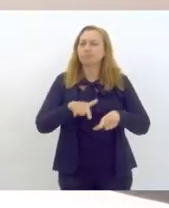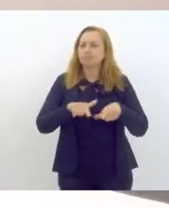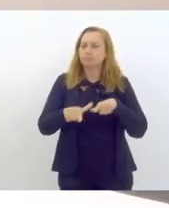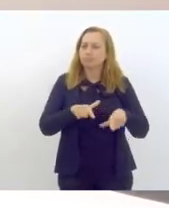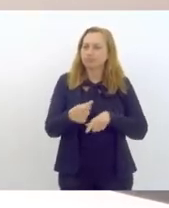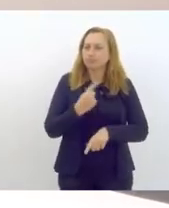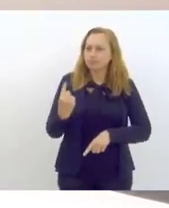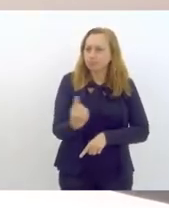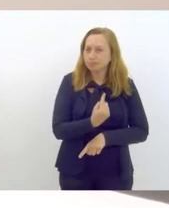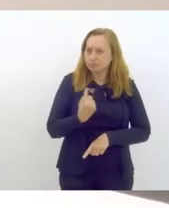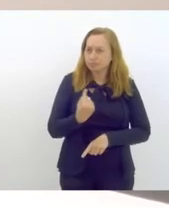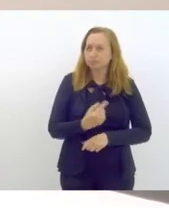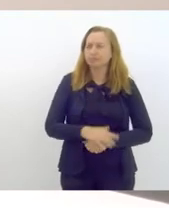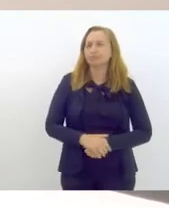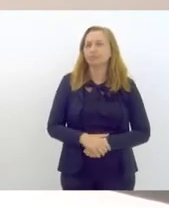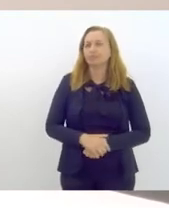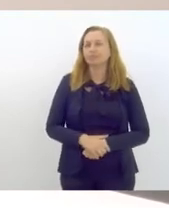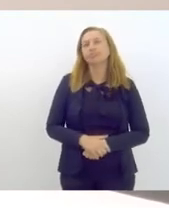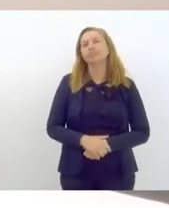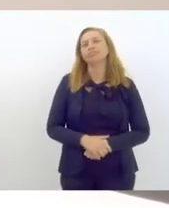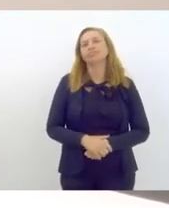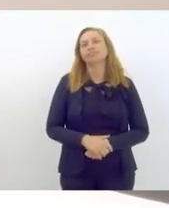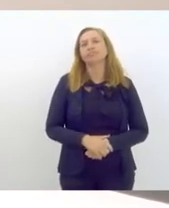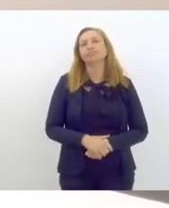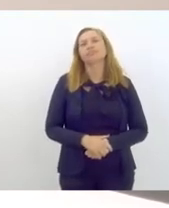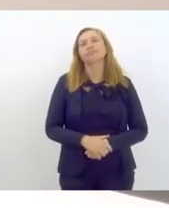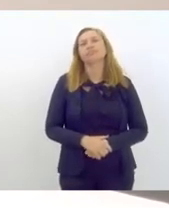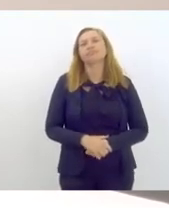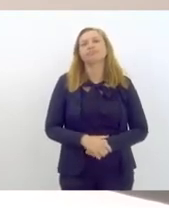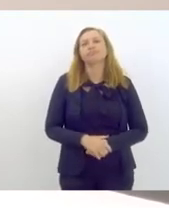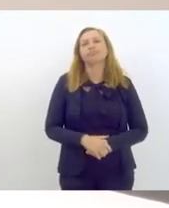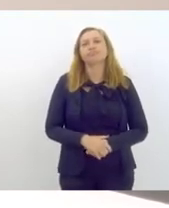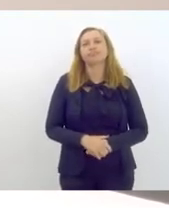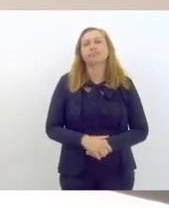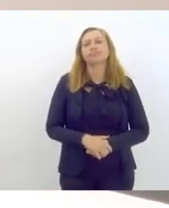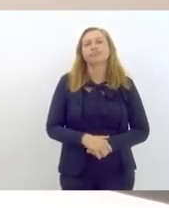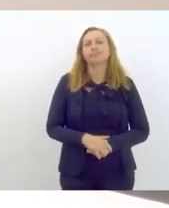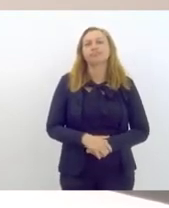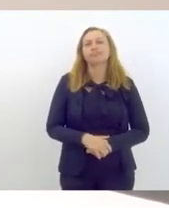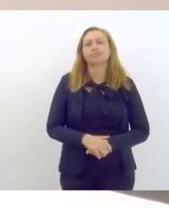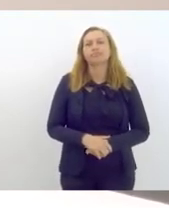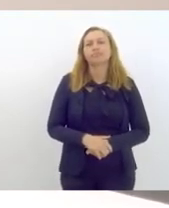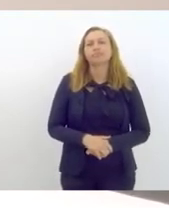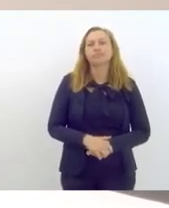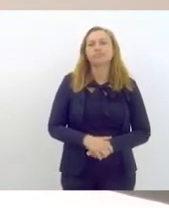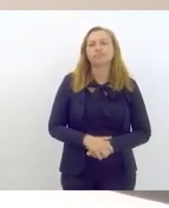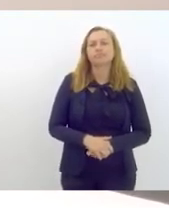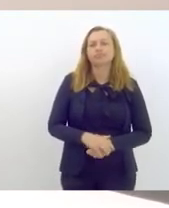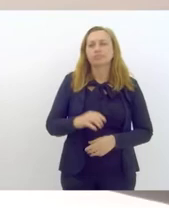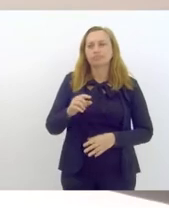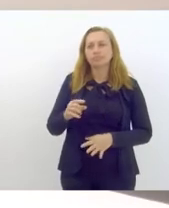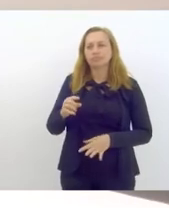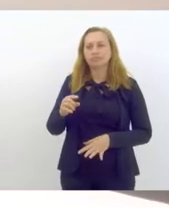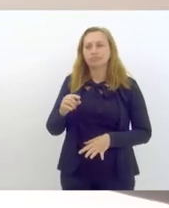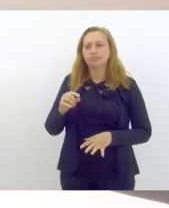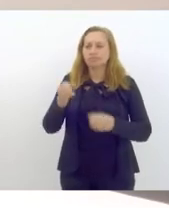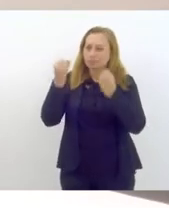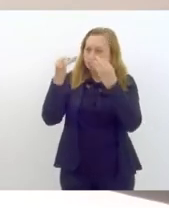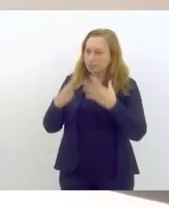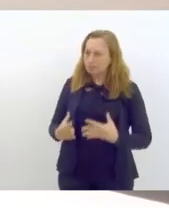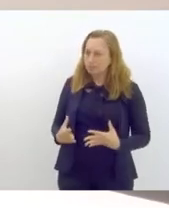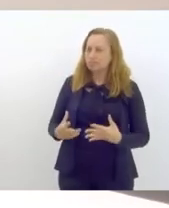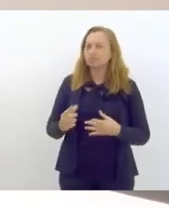trabalhamos, né? Pode passar. Nós trabalhamos nessa apresentação e a ideia hoje é explicar um